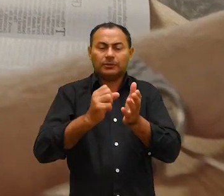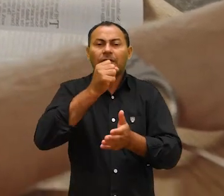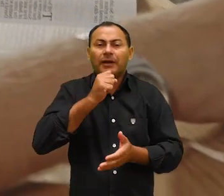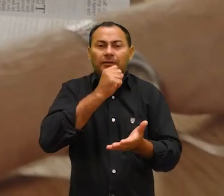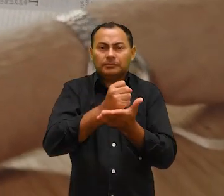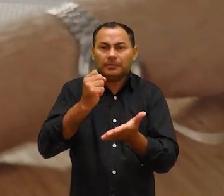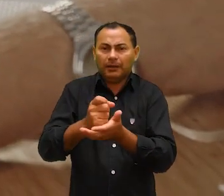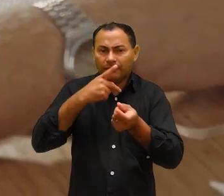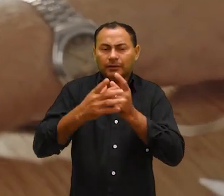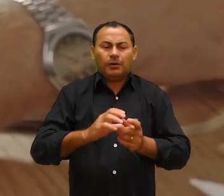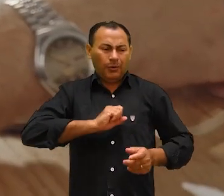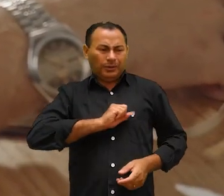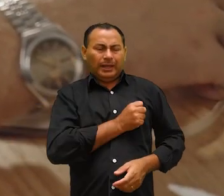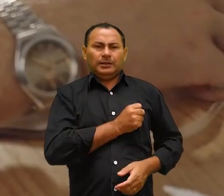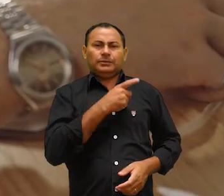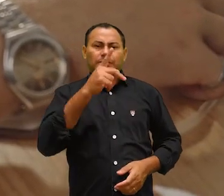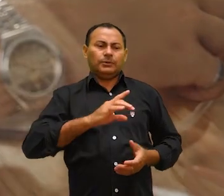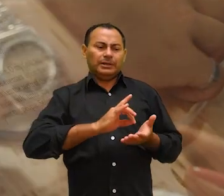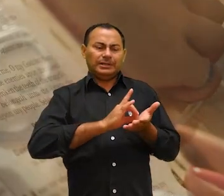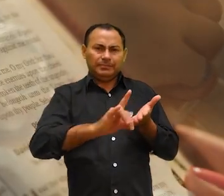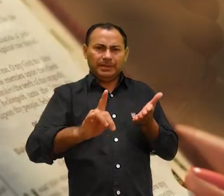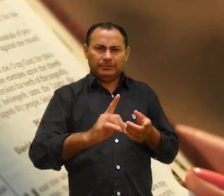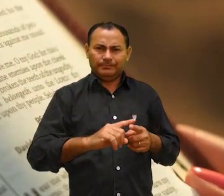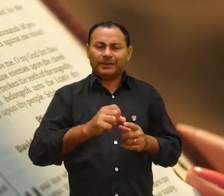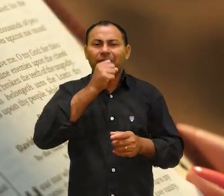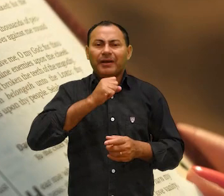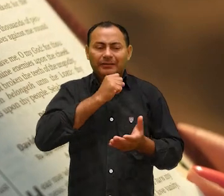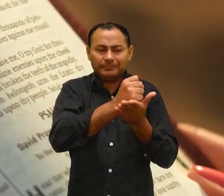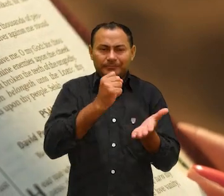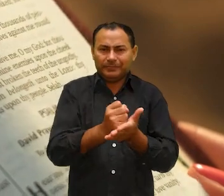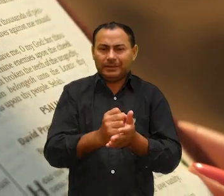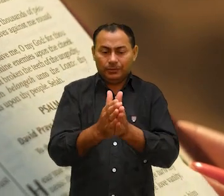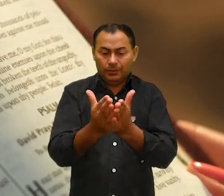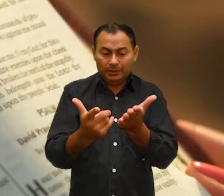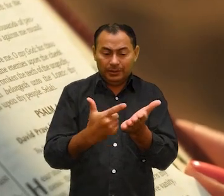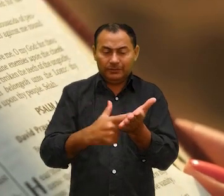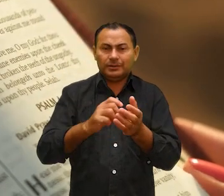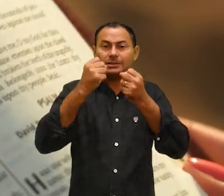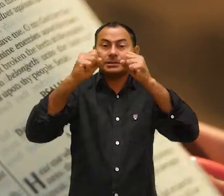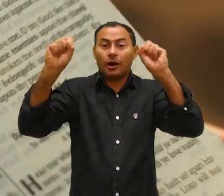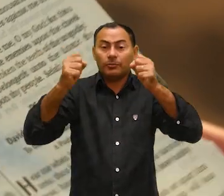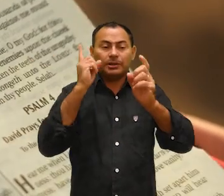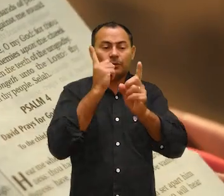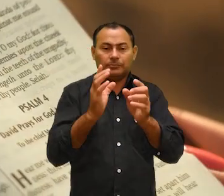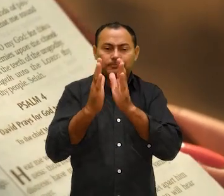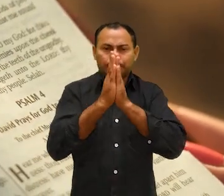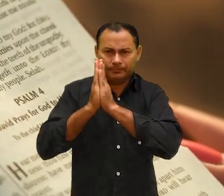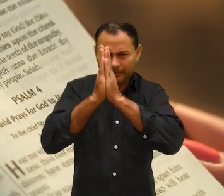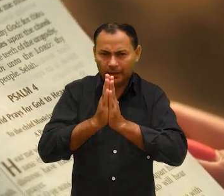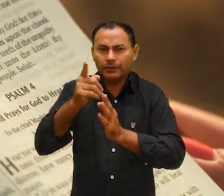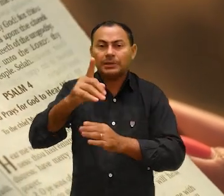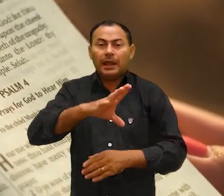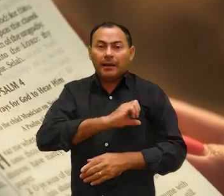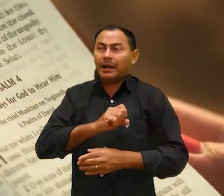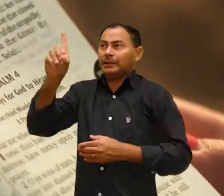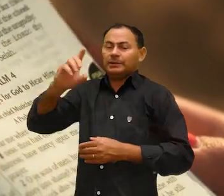Velho Testamento que diz: "Odeie o seu inimigo." No Velho Testamento, por exemplo, no livro de Salmos, encontramos orações que dizem que se você